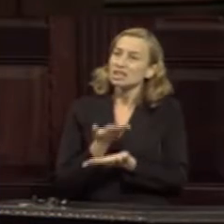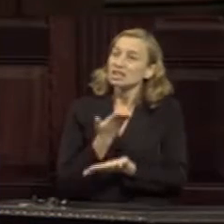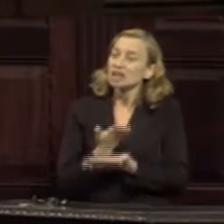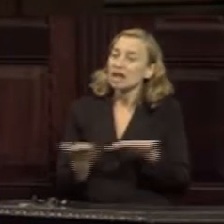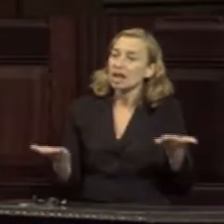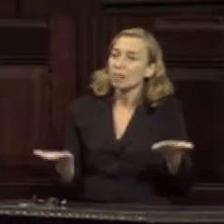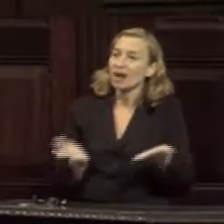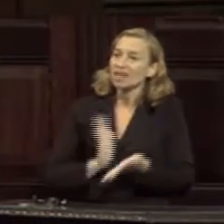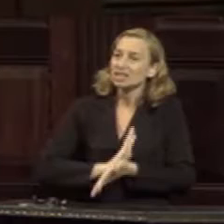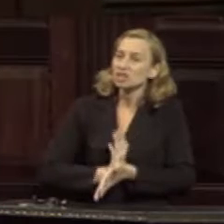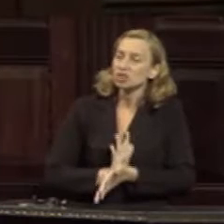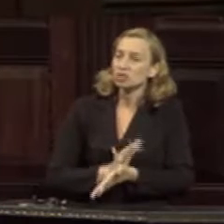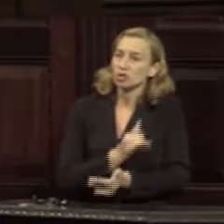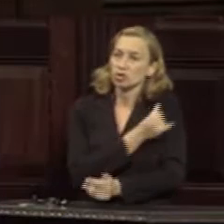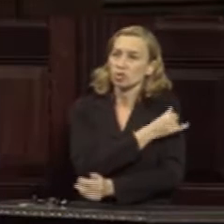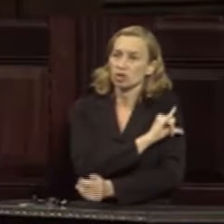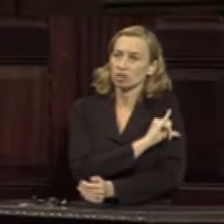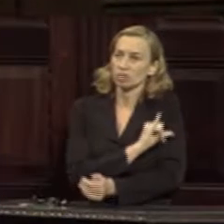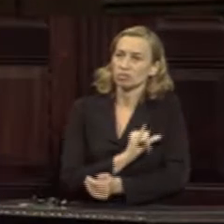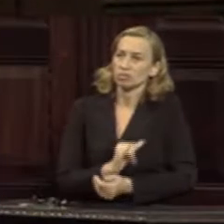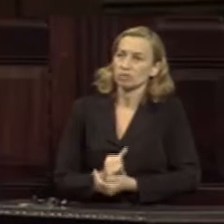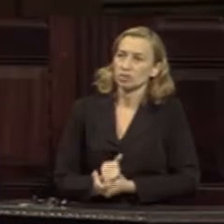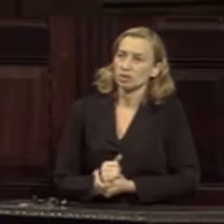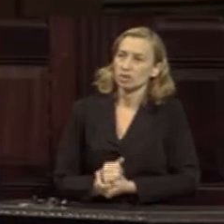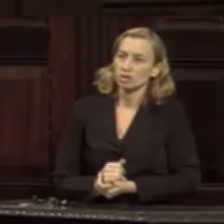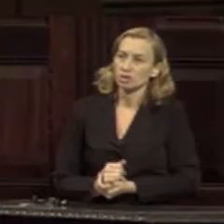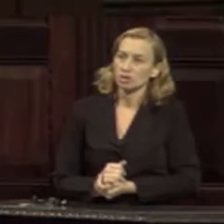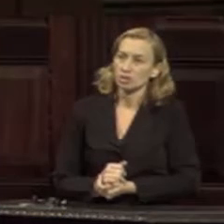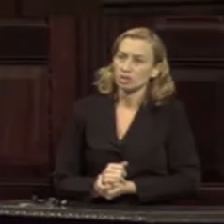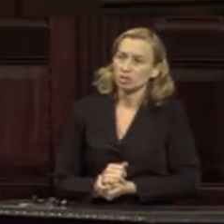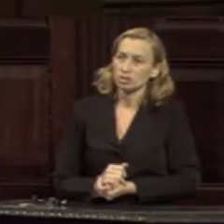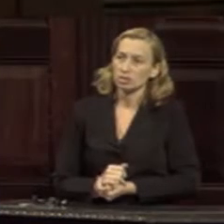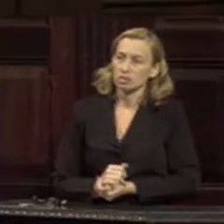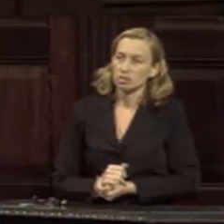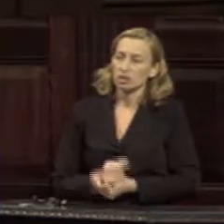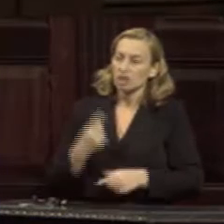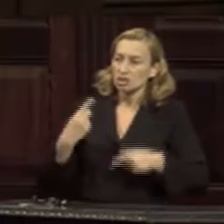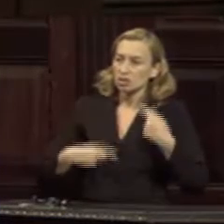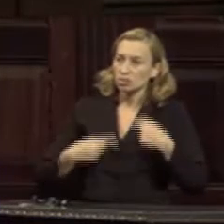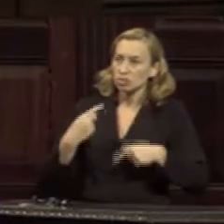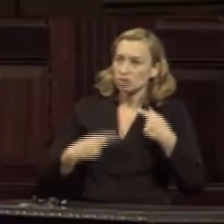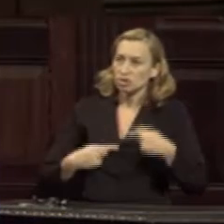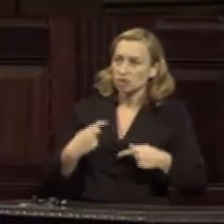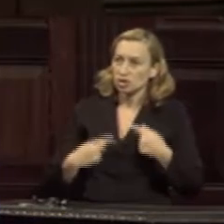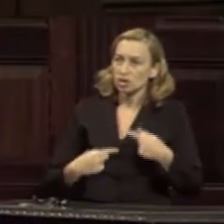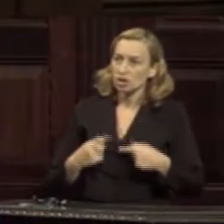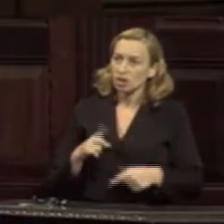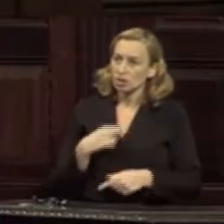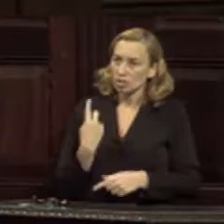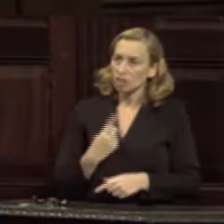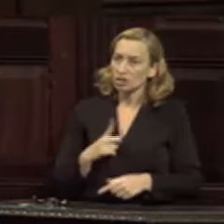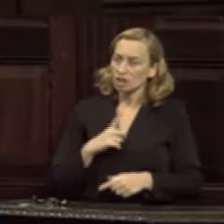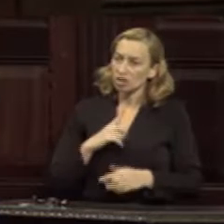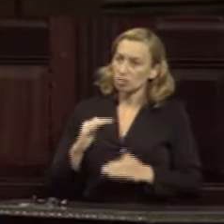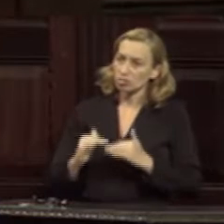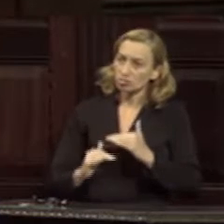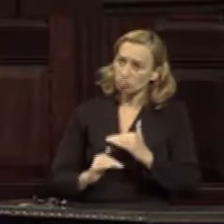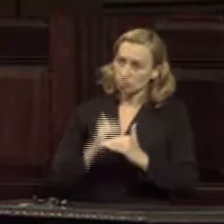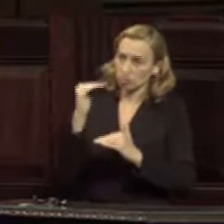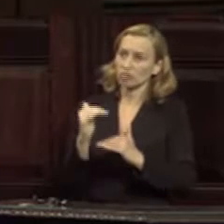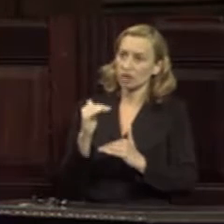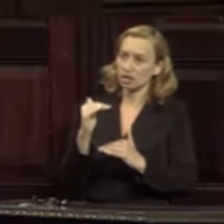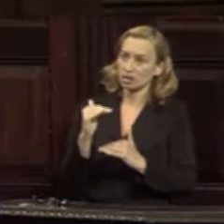E a condição imposta por esse debate faz com que nós tenhamos um avanço nessa relação.